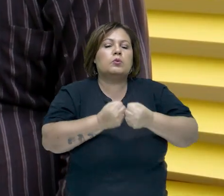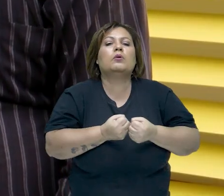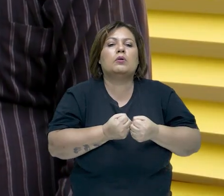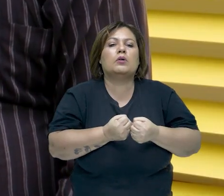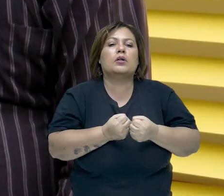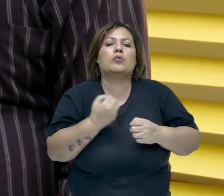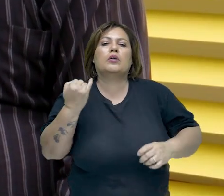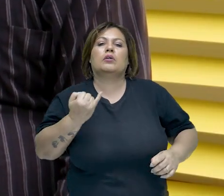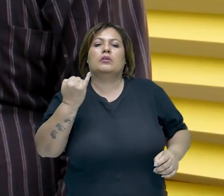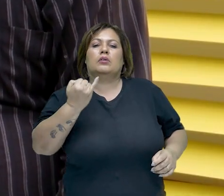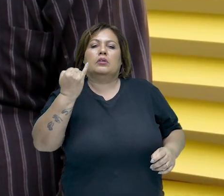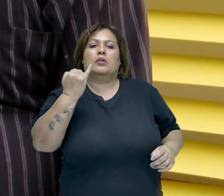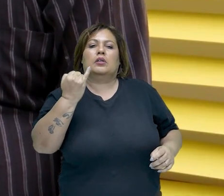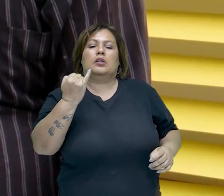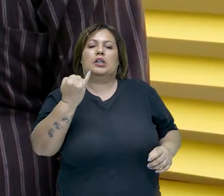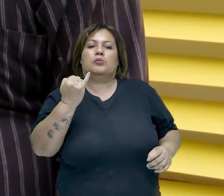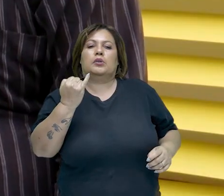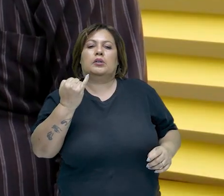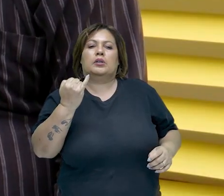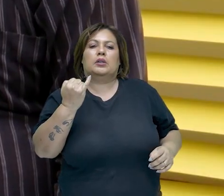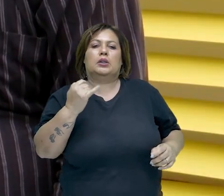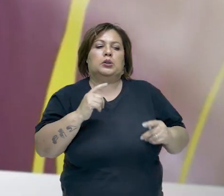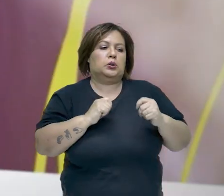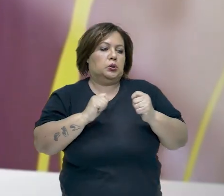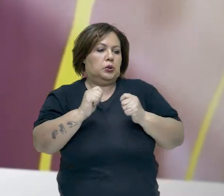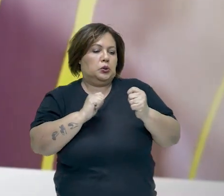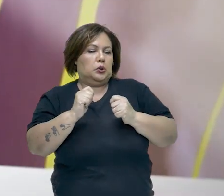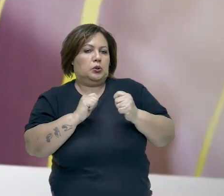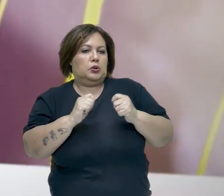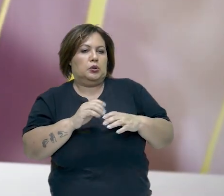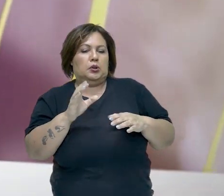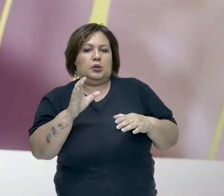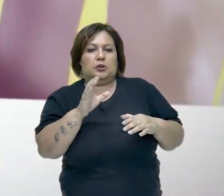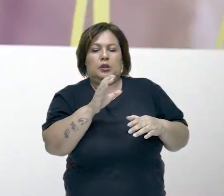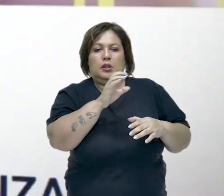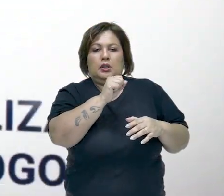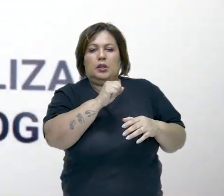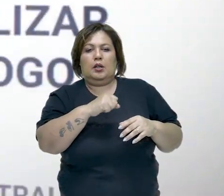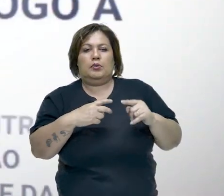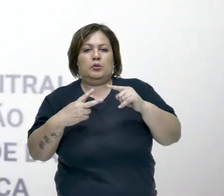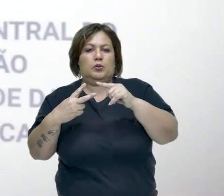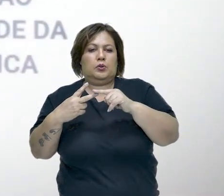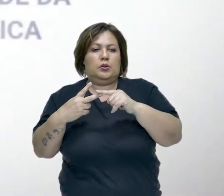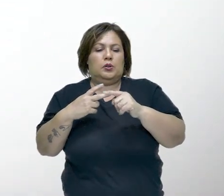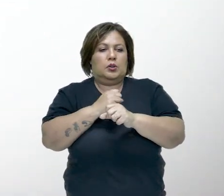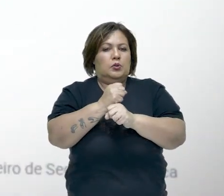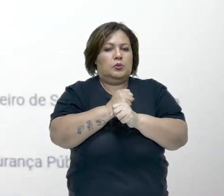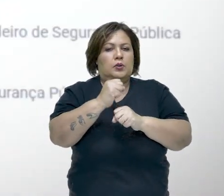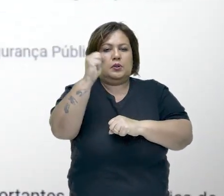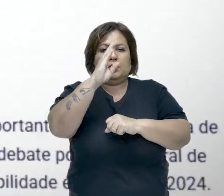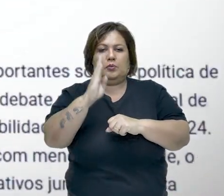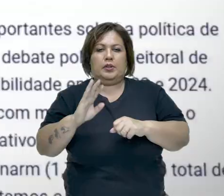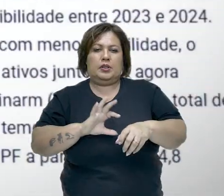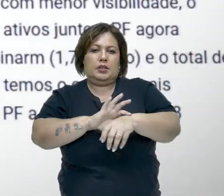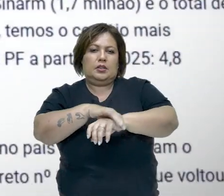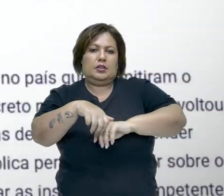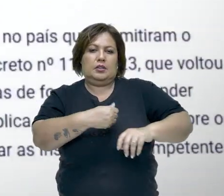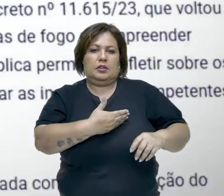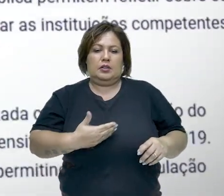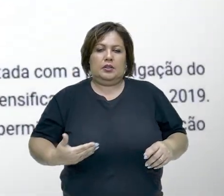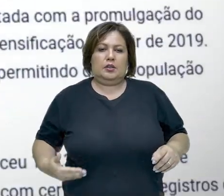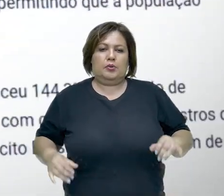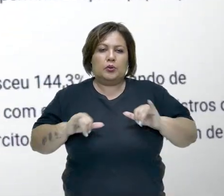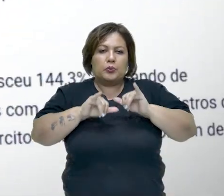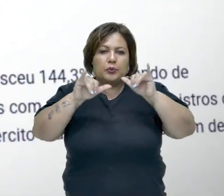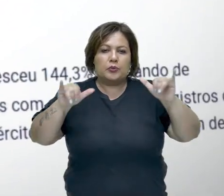reforce a importância dos órgãos de controle. E que seja rápido. Segundo o Anuário Brasileiro de Segurança